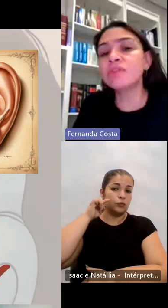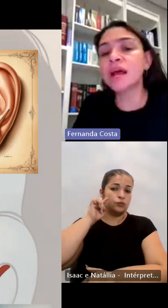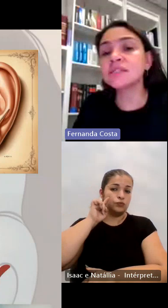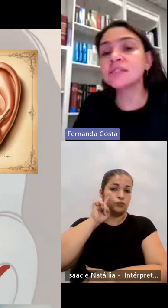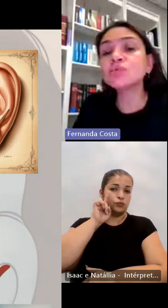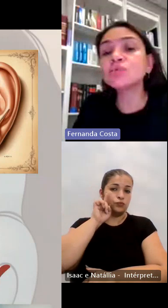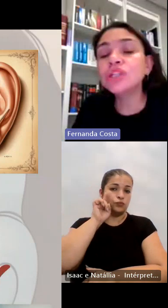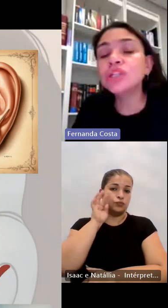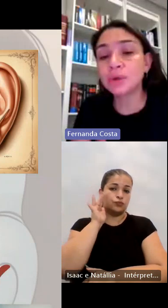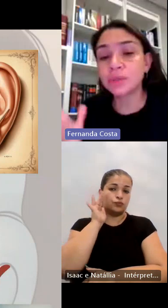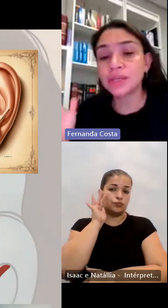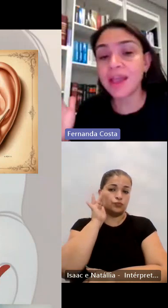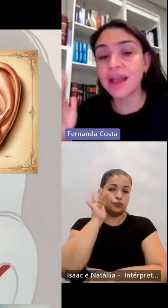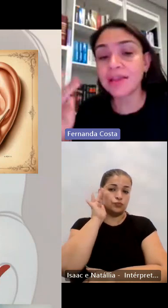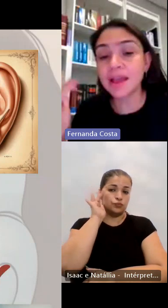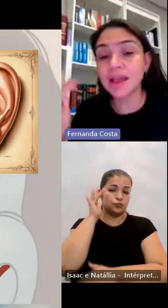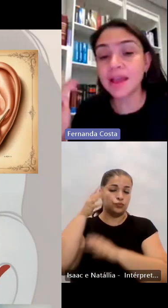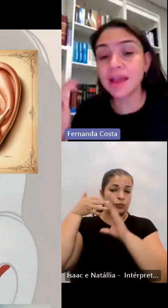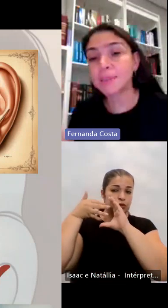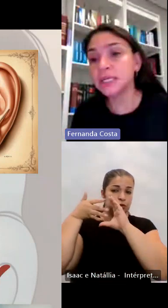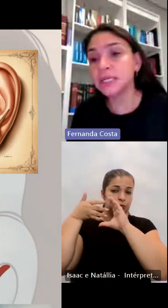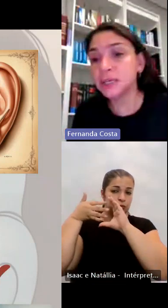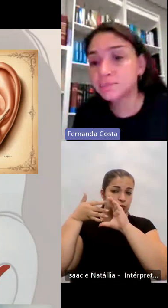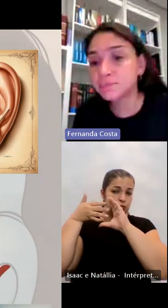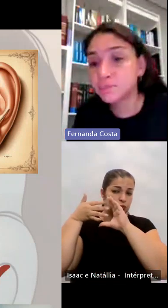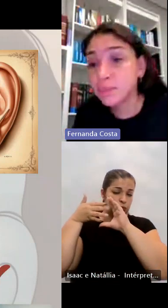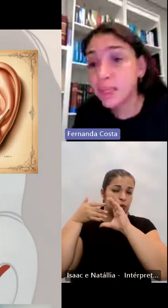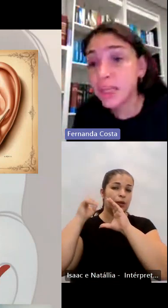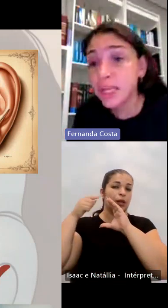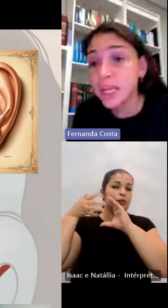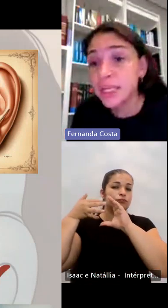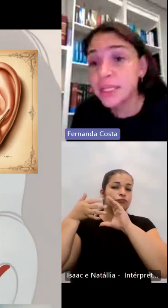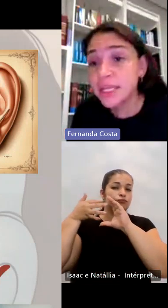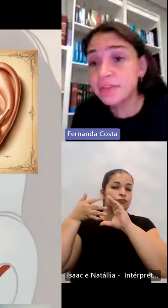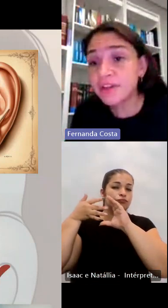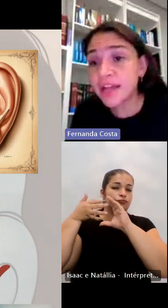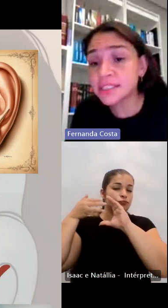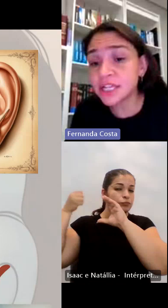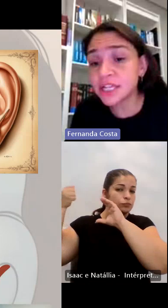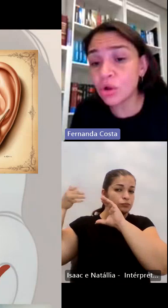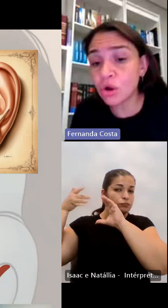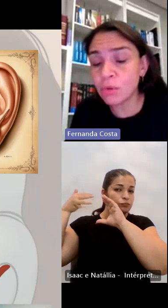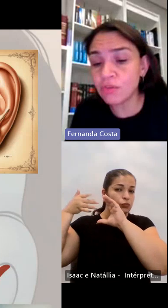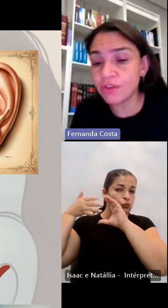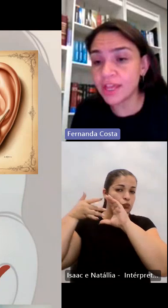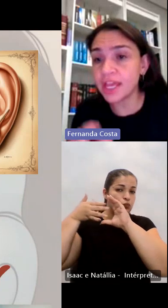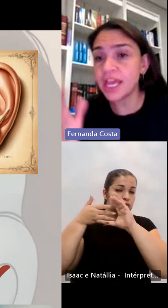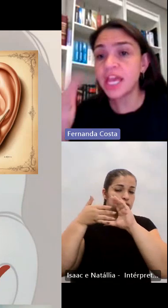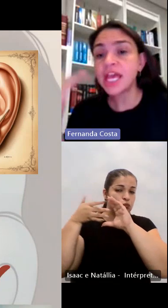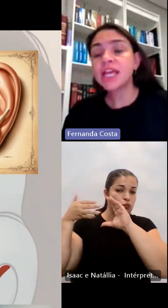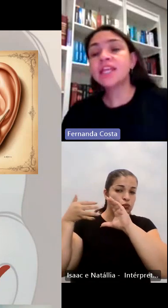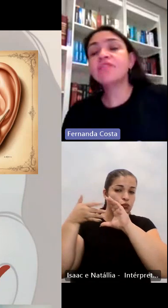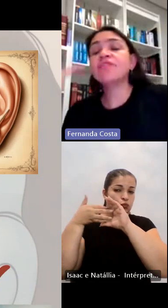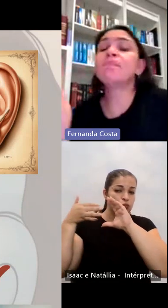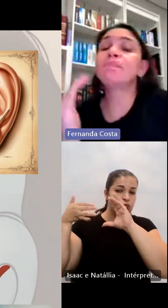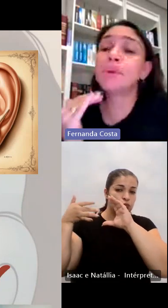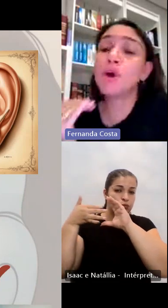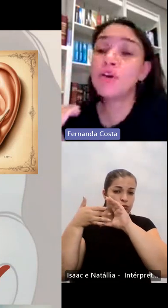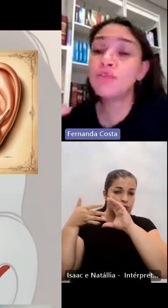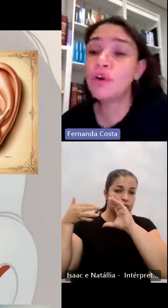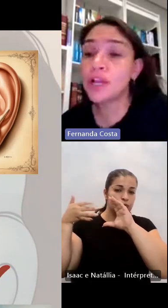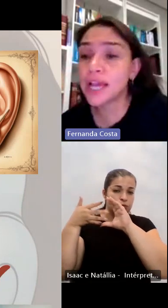uma vibração no tímpano, que é aquela membrana que vai se locomover e